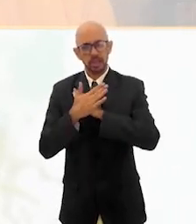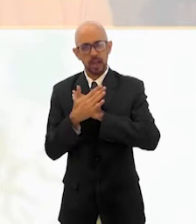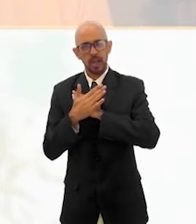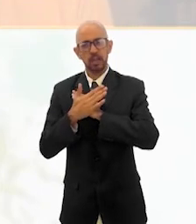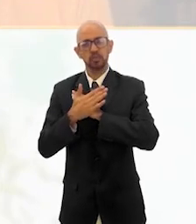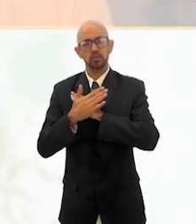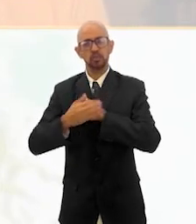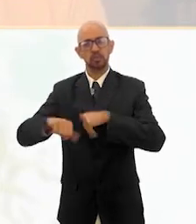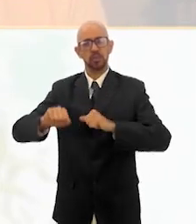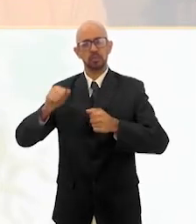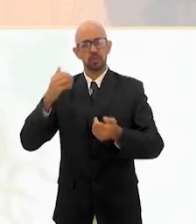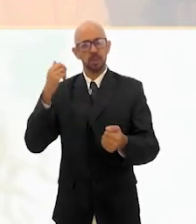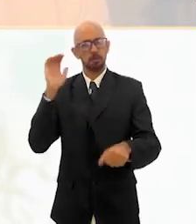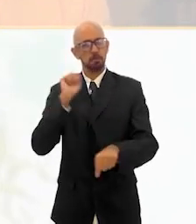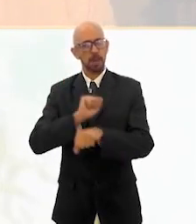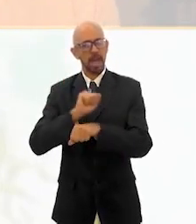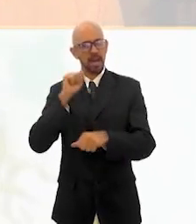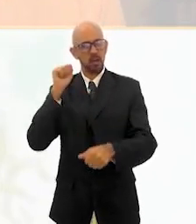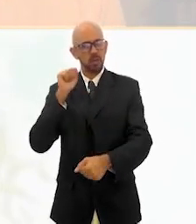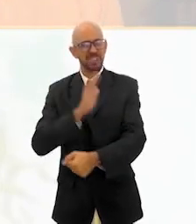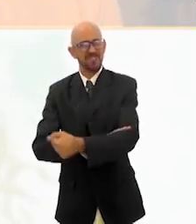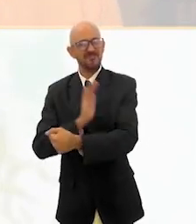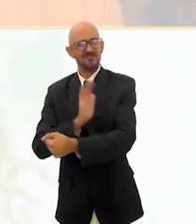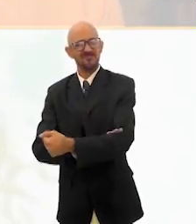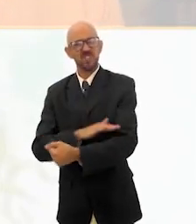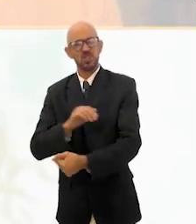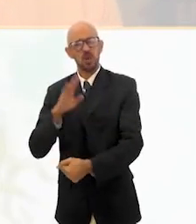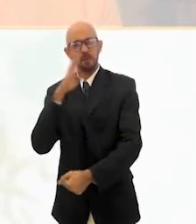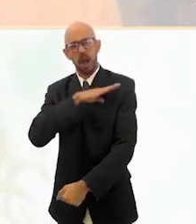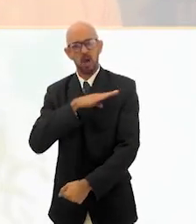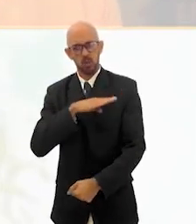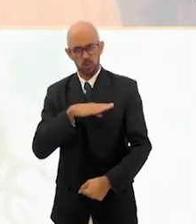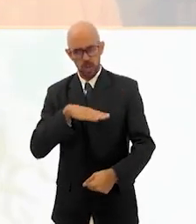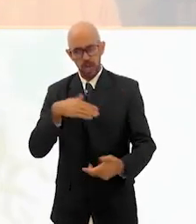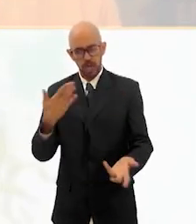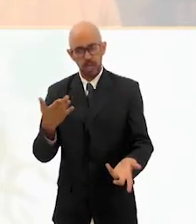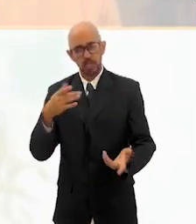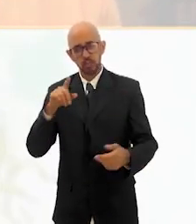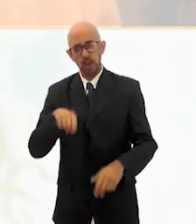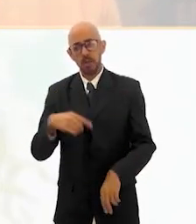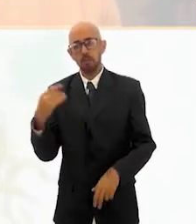contra um vício na ambição. Isso foi muito importante. Então,